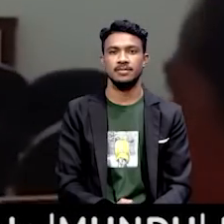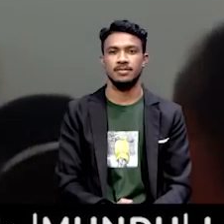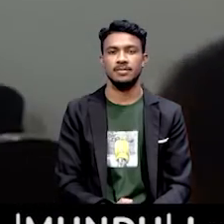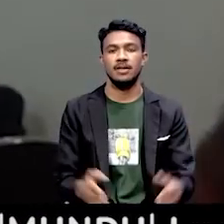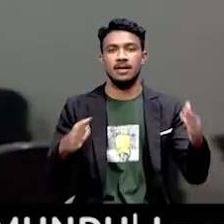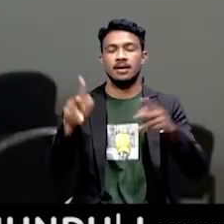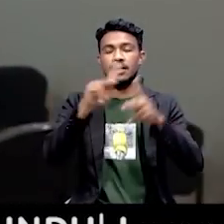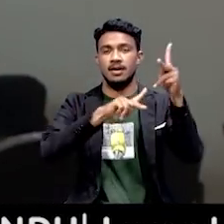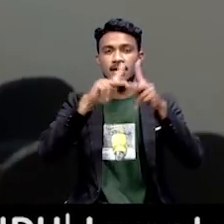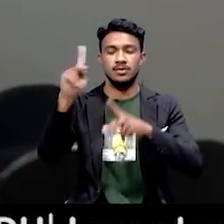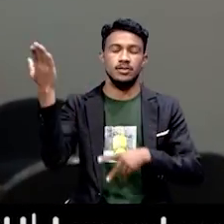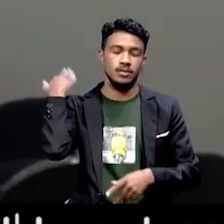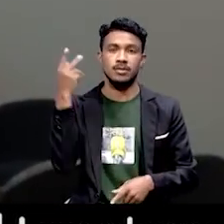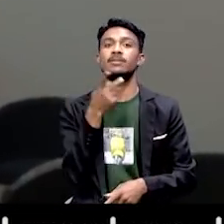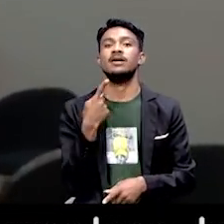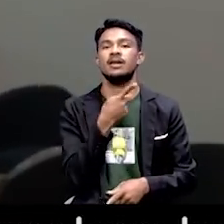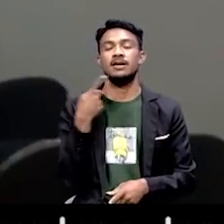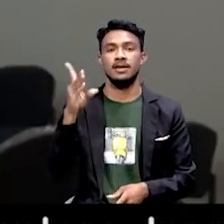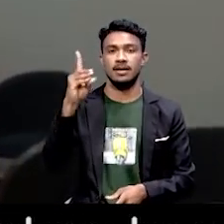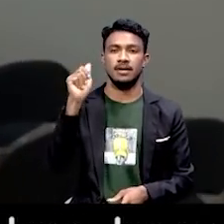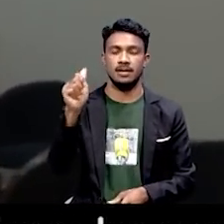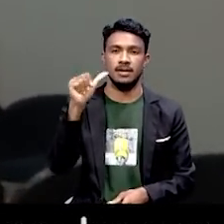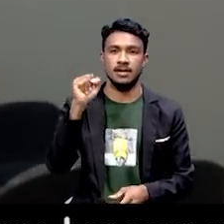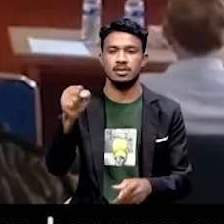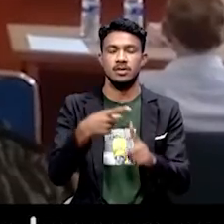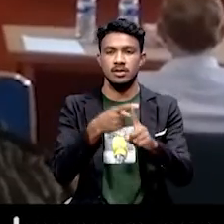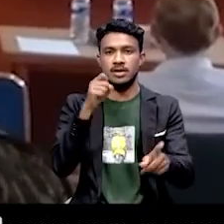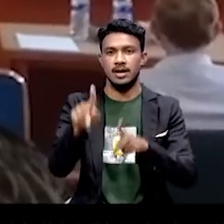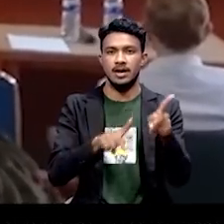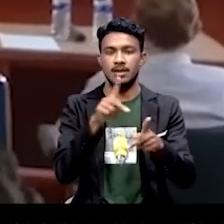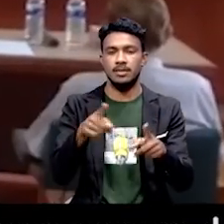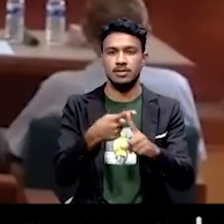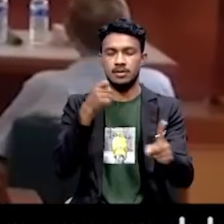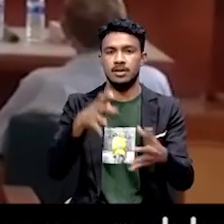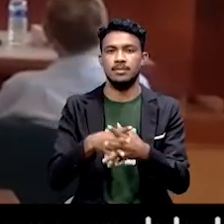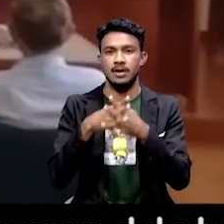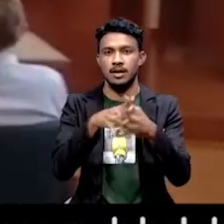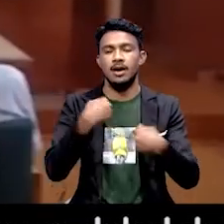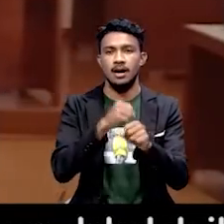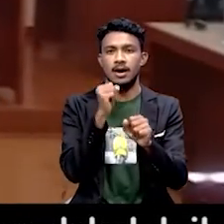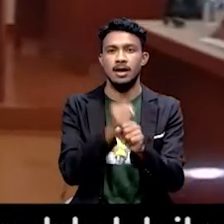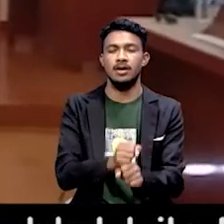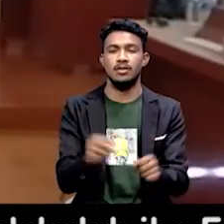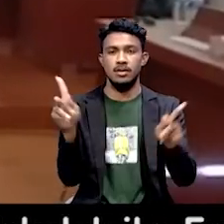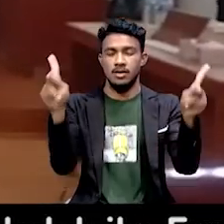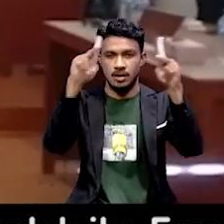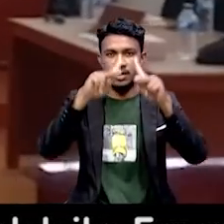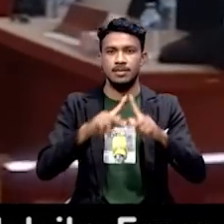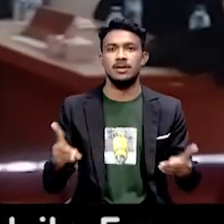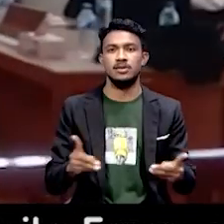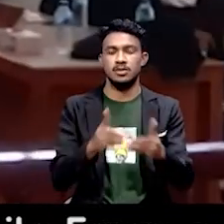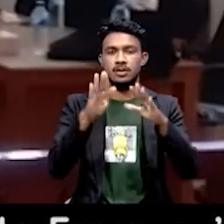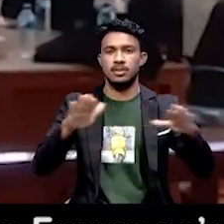Caso ex-padre Dashba, cidadão dos Estados Unidos da América, desconfia admiti crime balong hasoro minoridade sira e a orfang